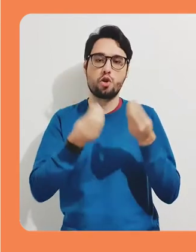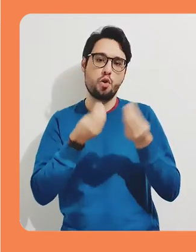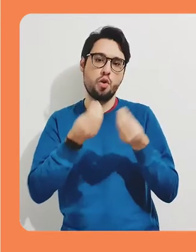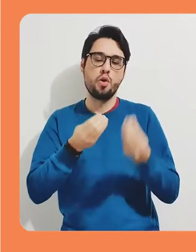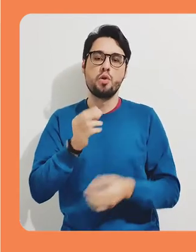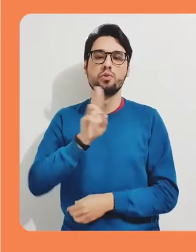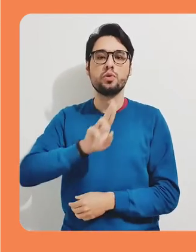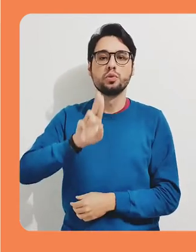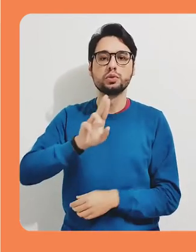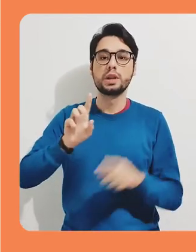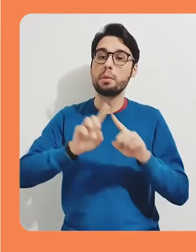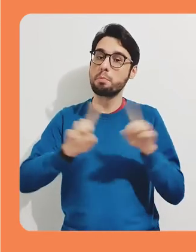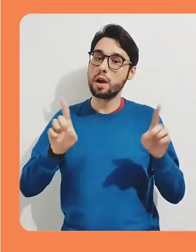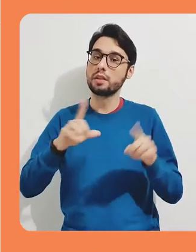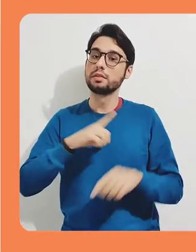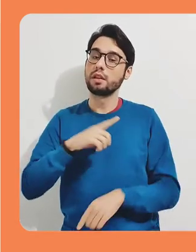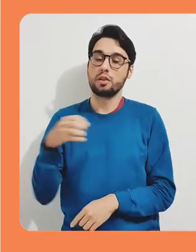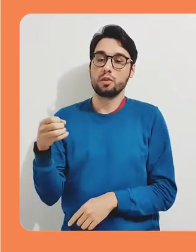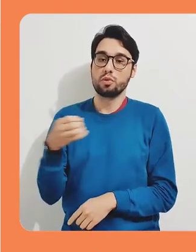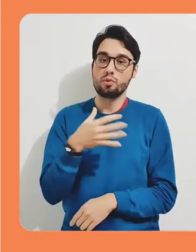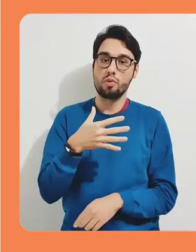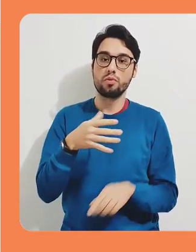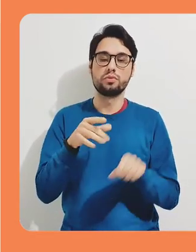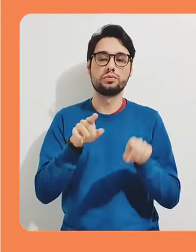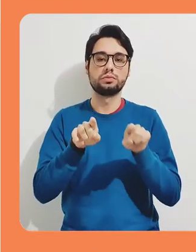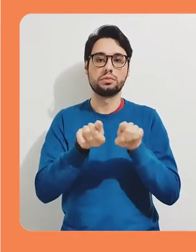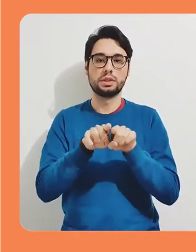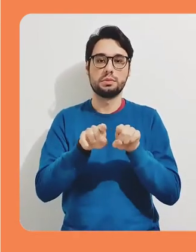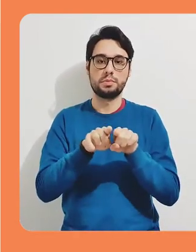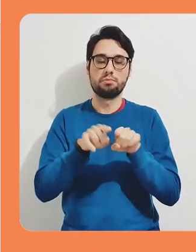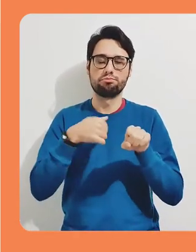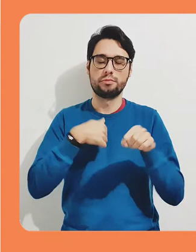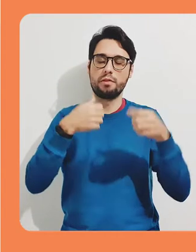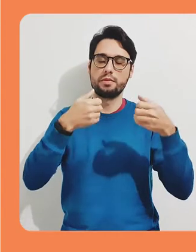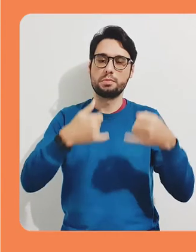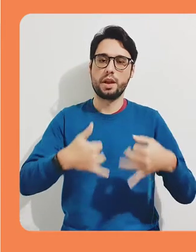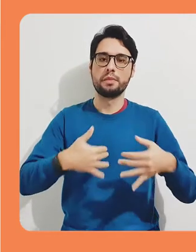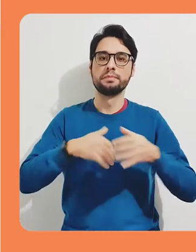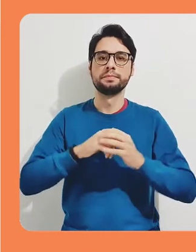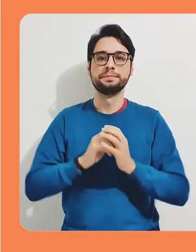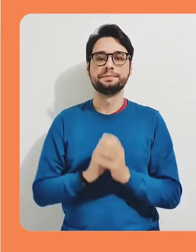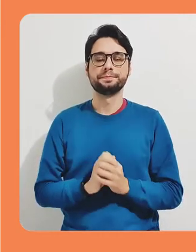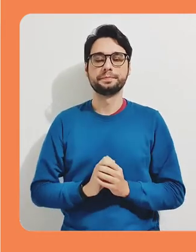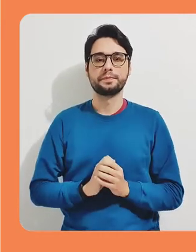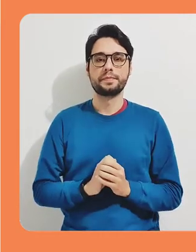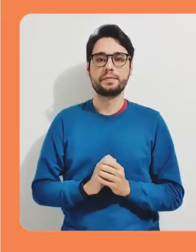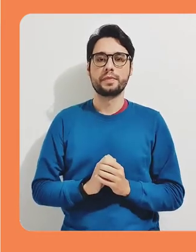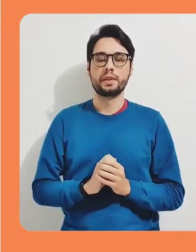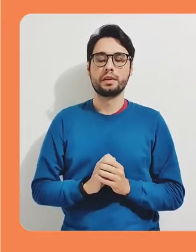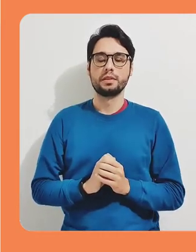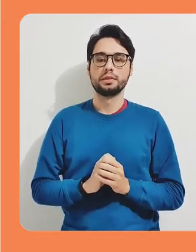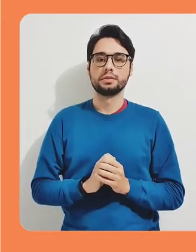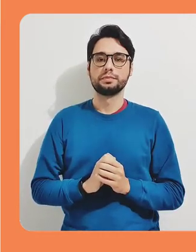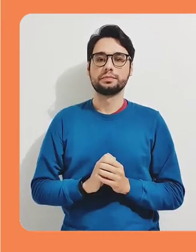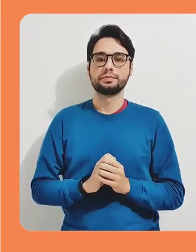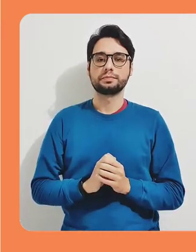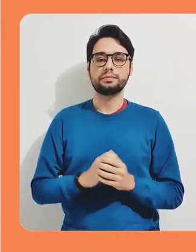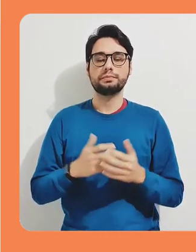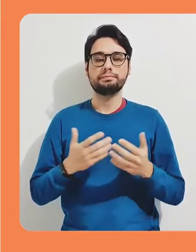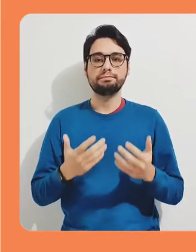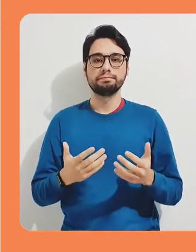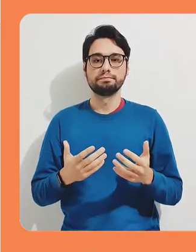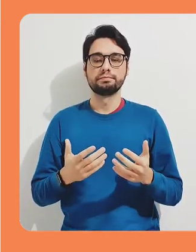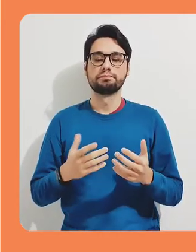suas funcionalidades. Muitas delas vocês já conhecem, mas algumas aqui são